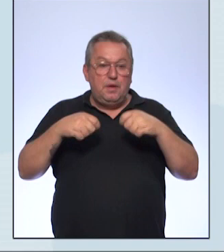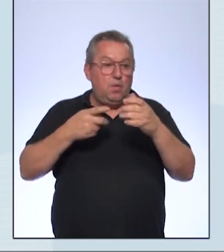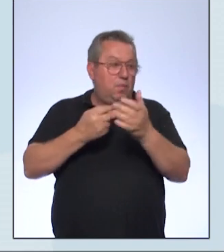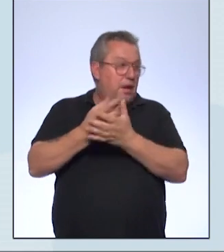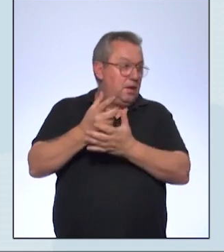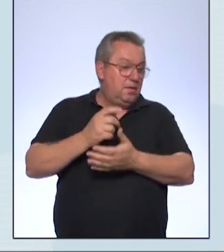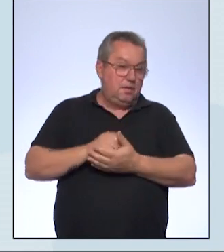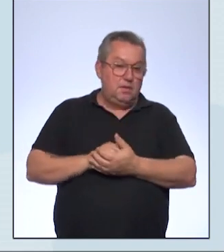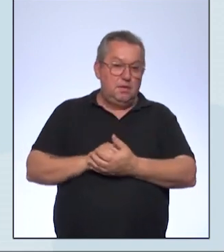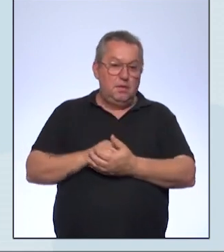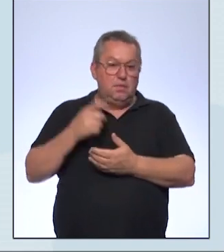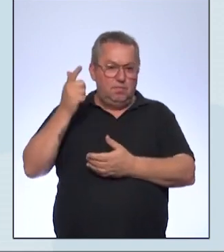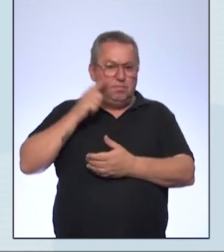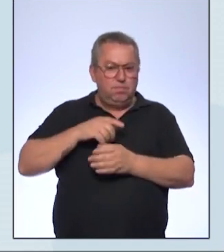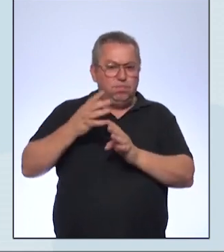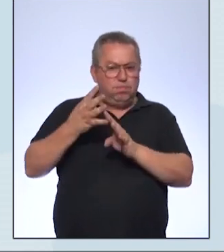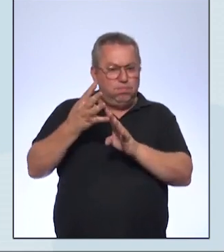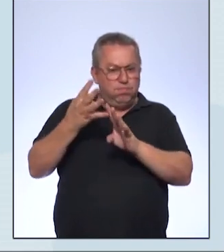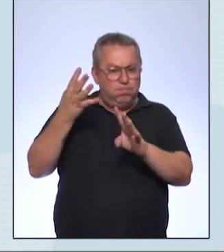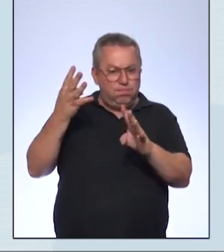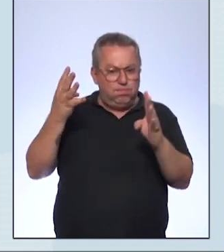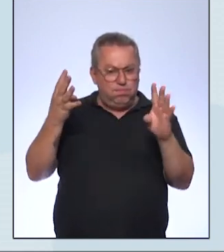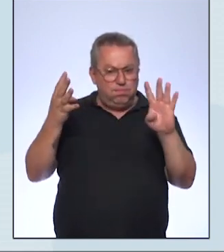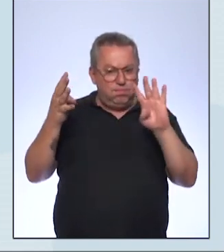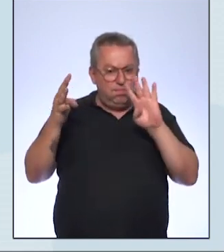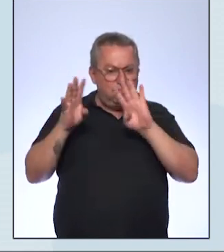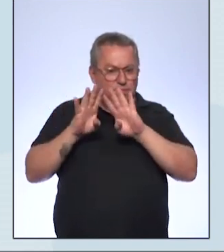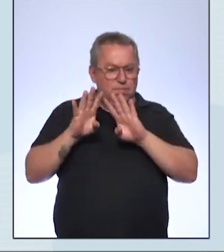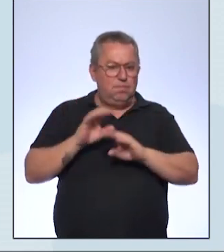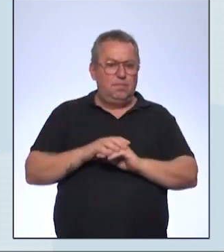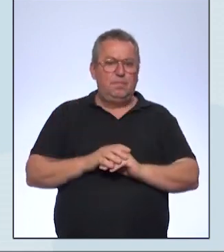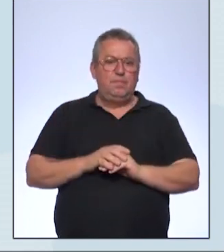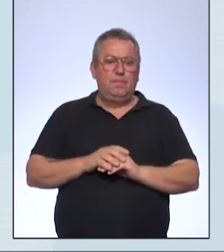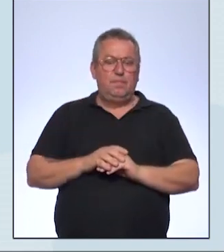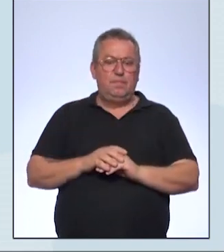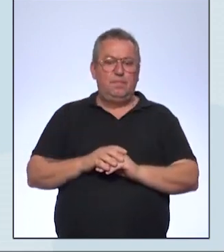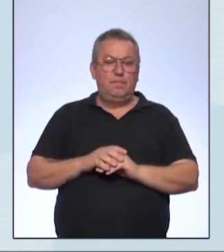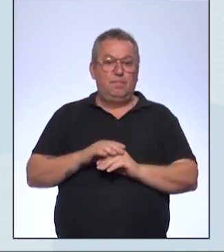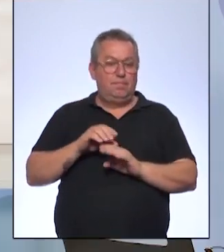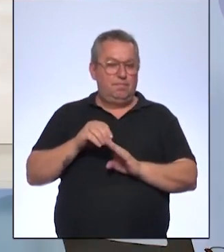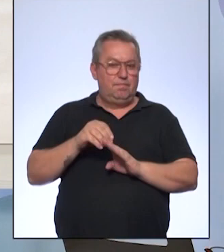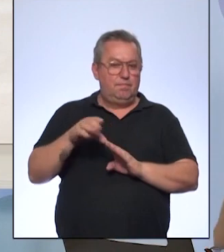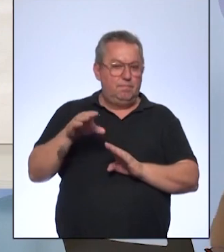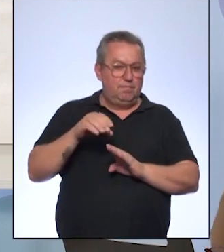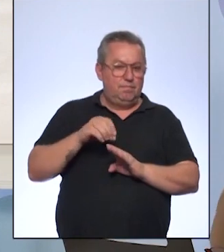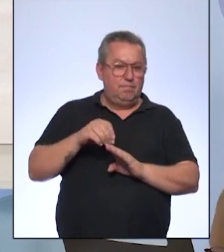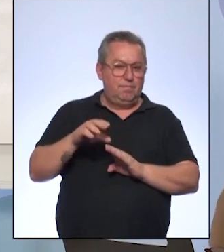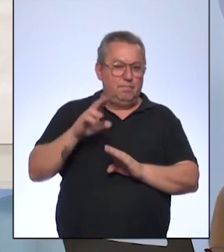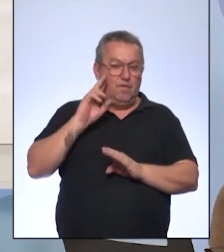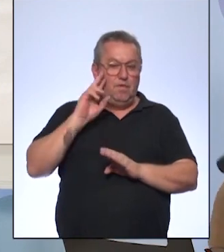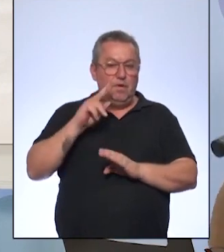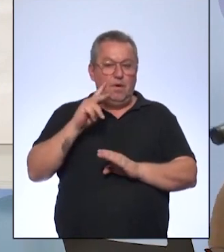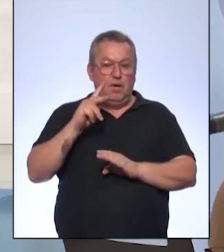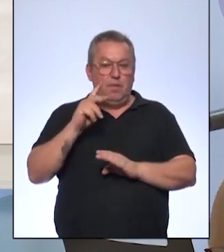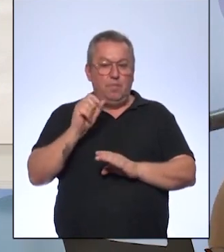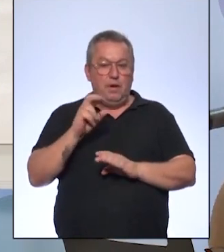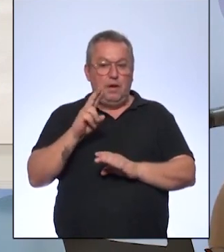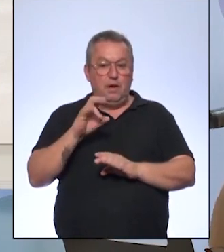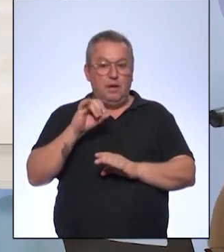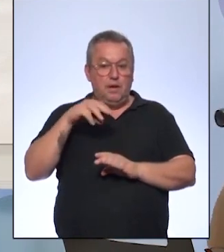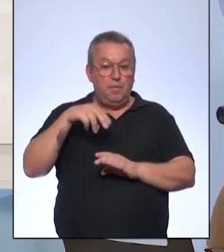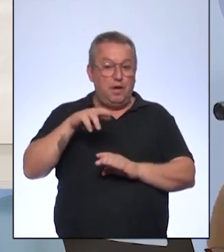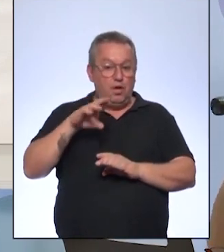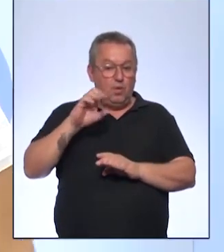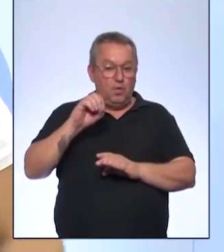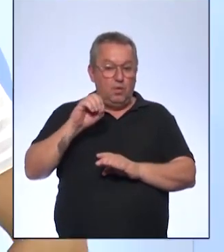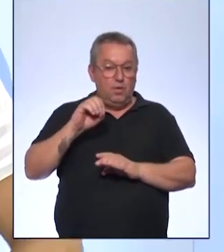preciso comprar para poder cercar esse terreno. A dica, perímetro, não é?